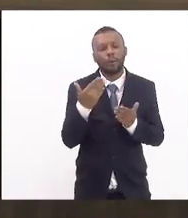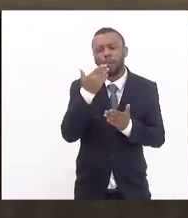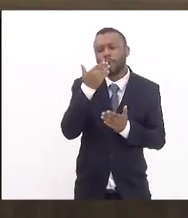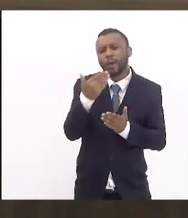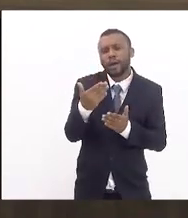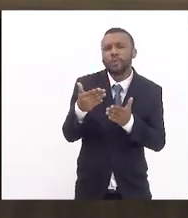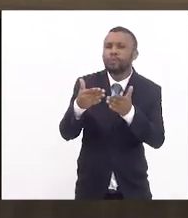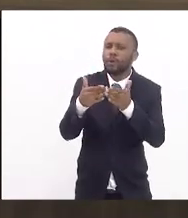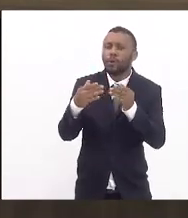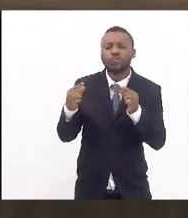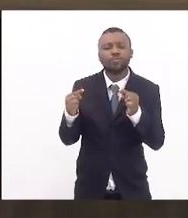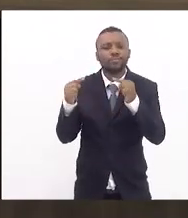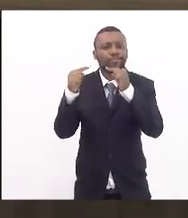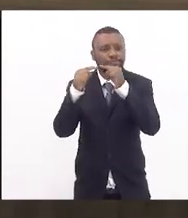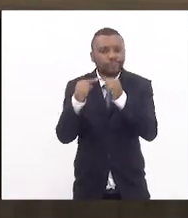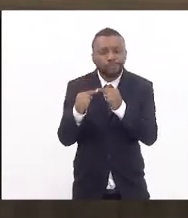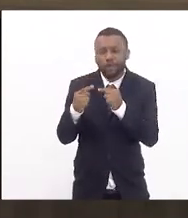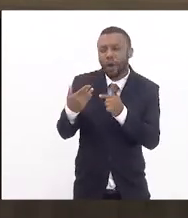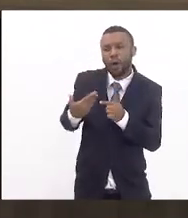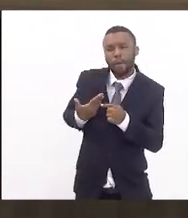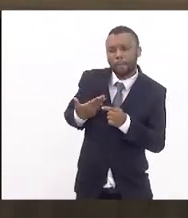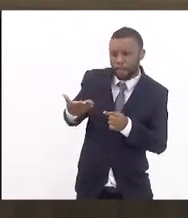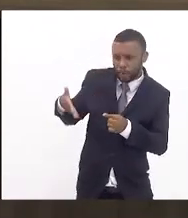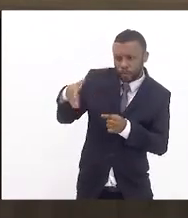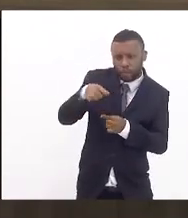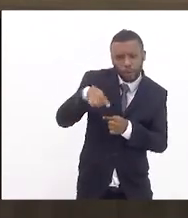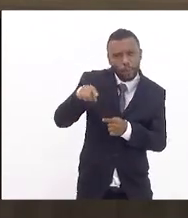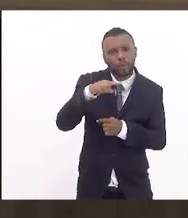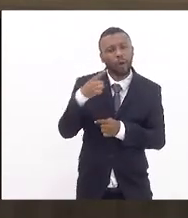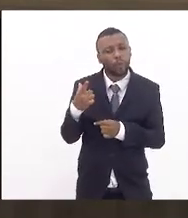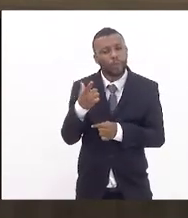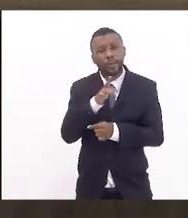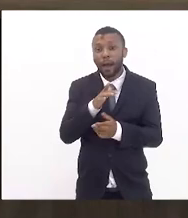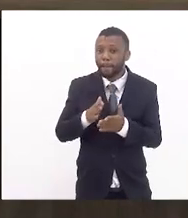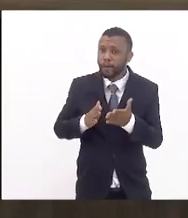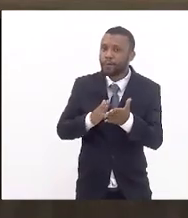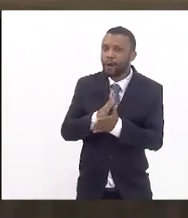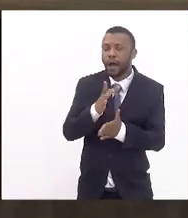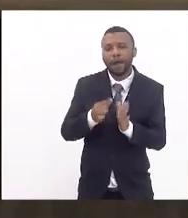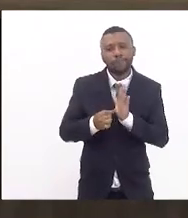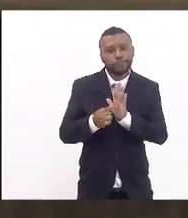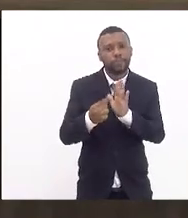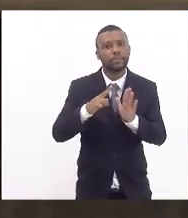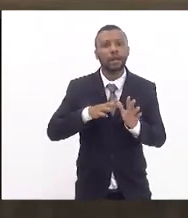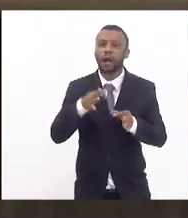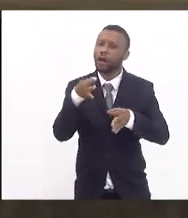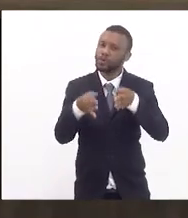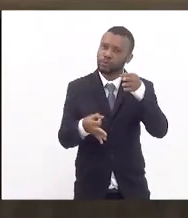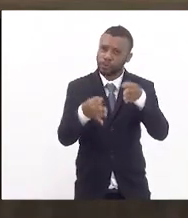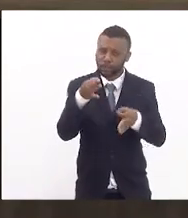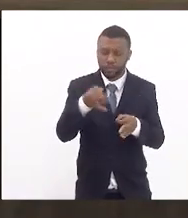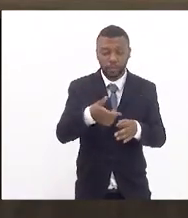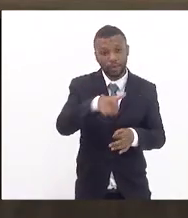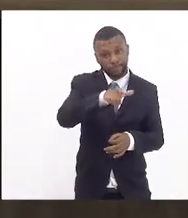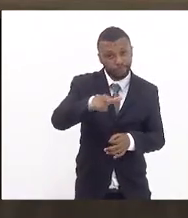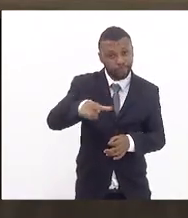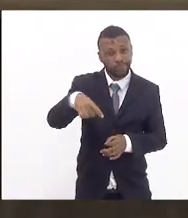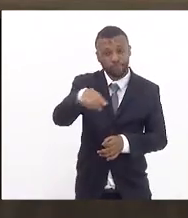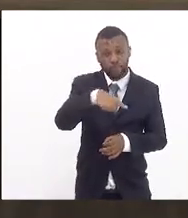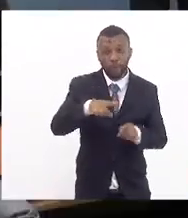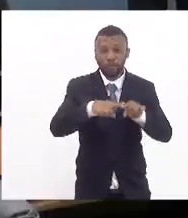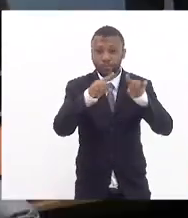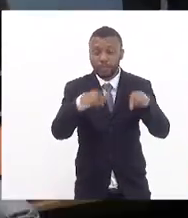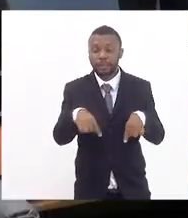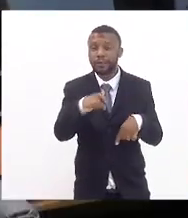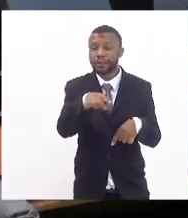de coerência dos meus pares para que nós aprovamos a indicação legislativa e faça justiça com os justiçados do Estado do Rio de Janeiro,